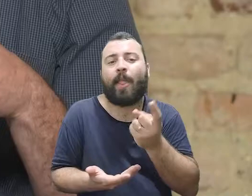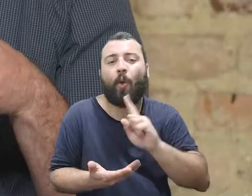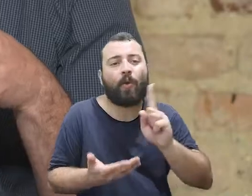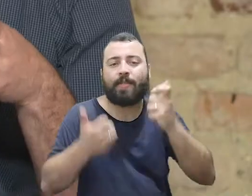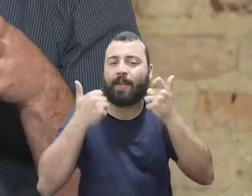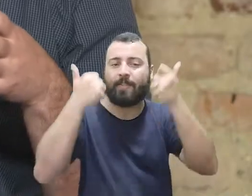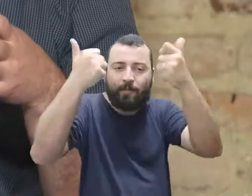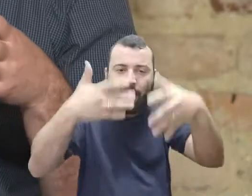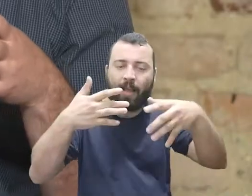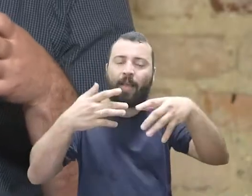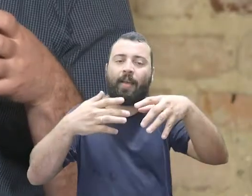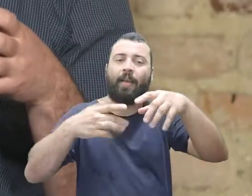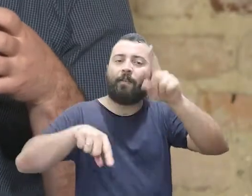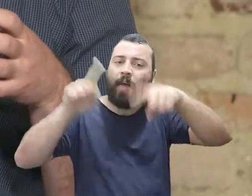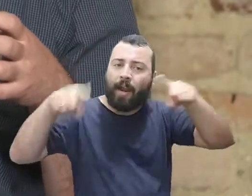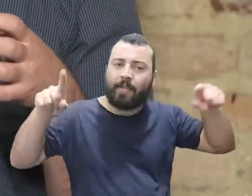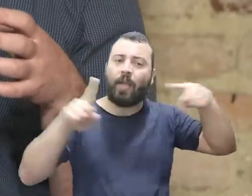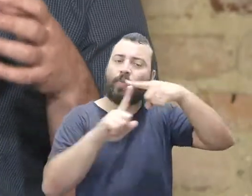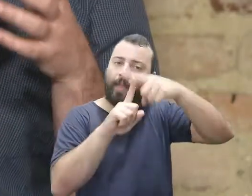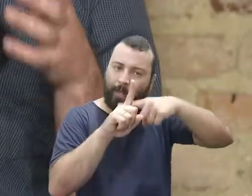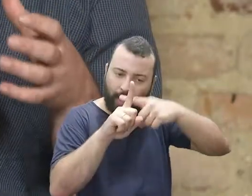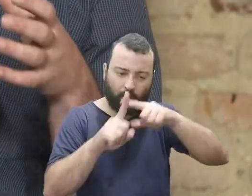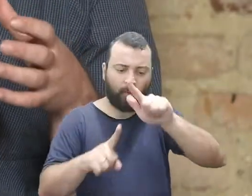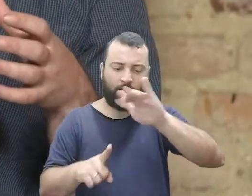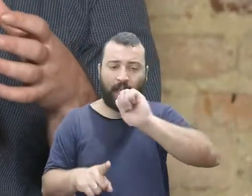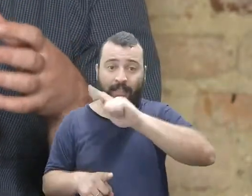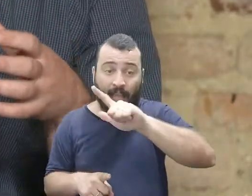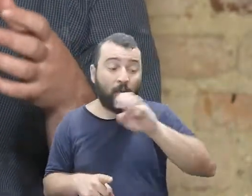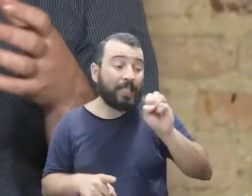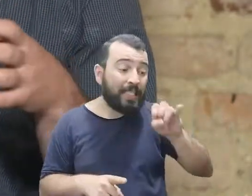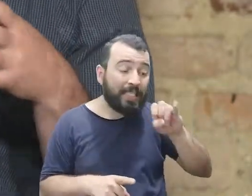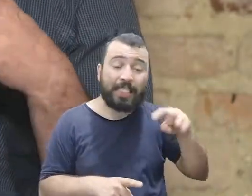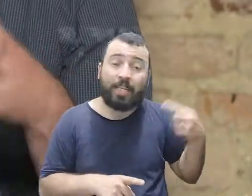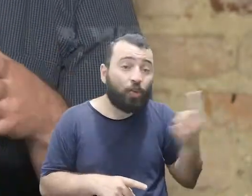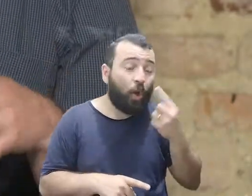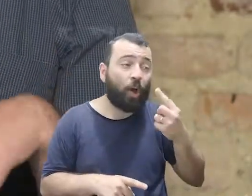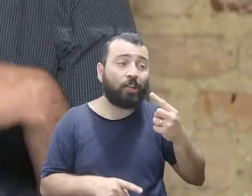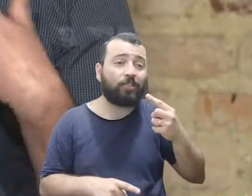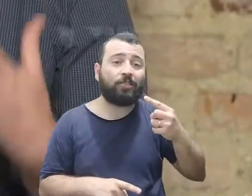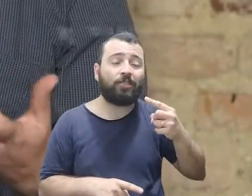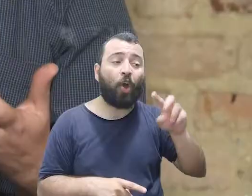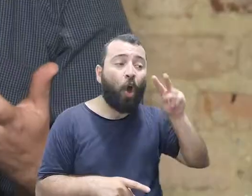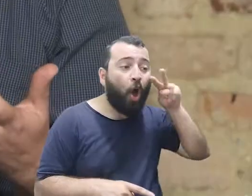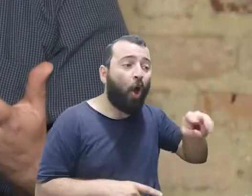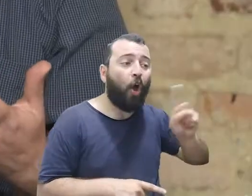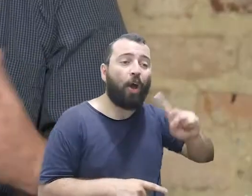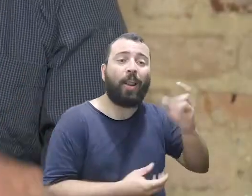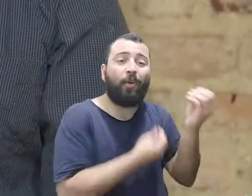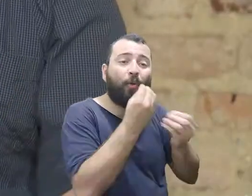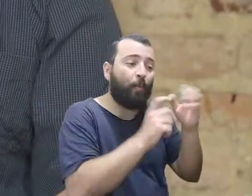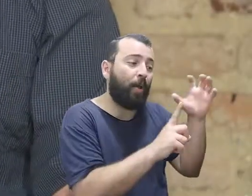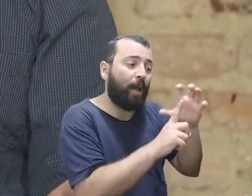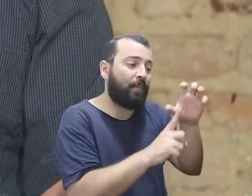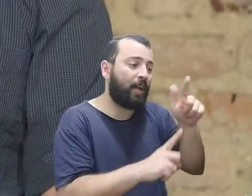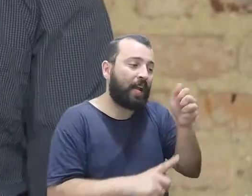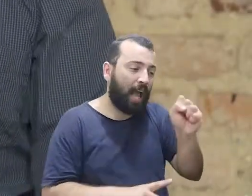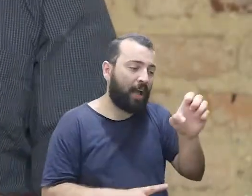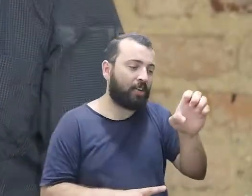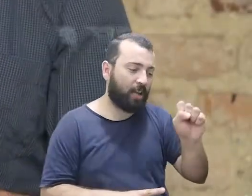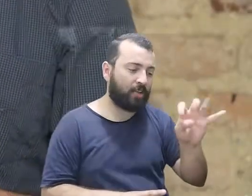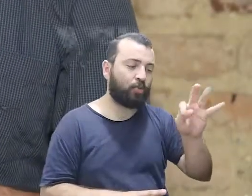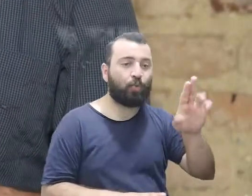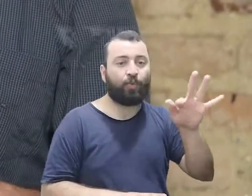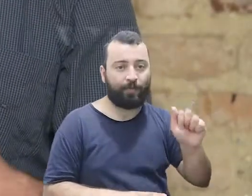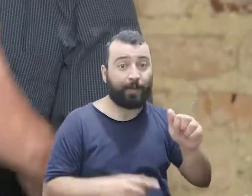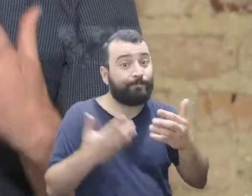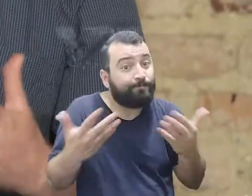explicar as variações de temperatura do glacial se nós não computarmos os efeitos dos gases de efeito estufa.